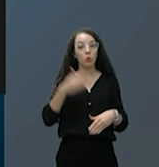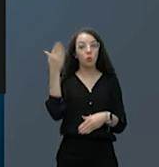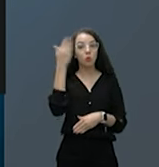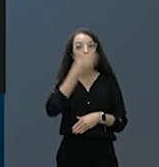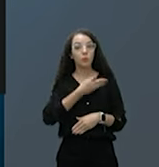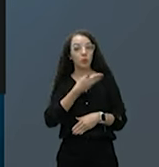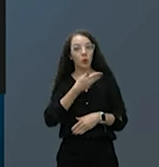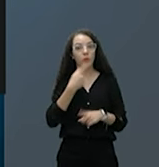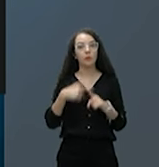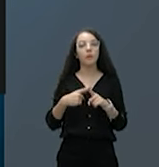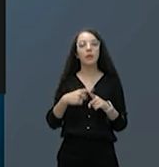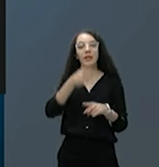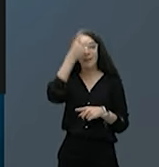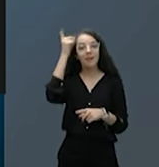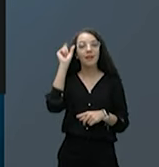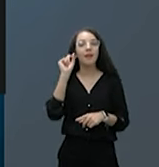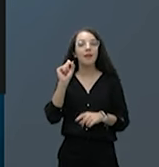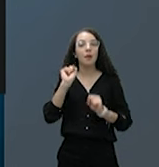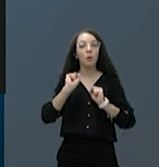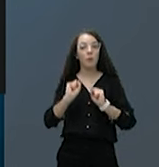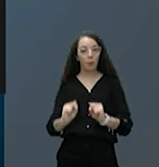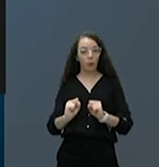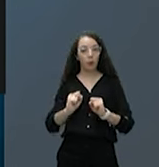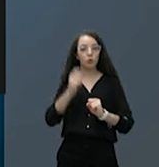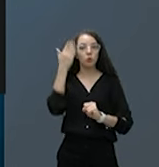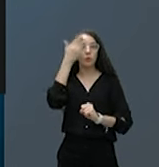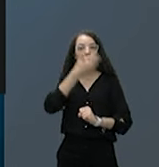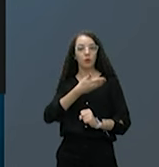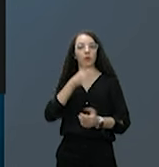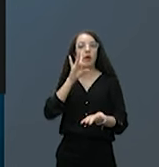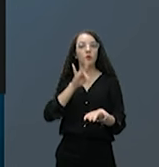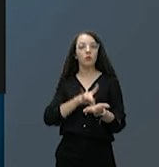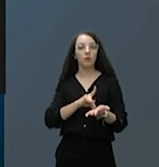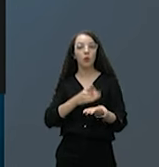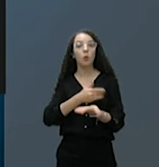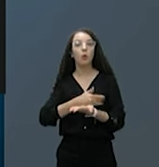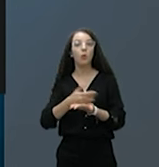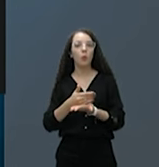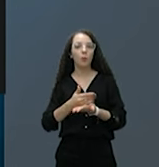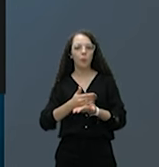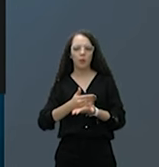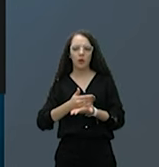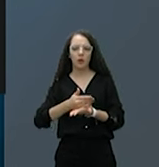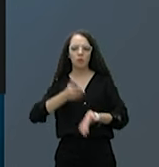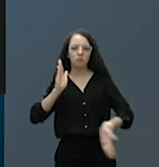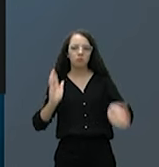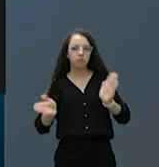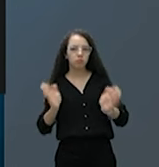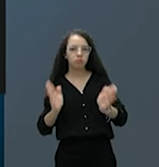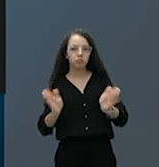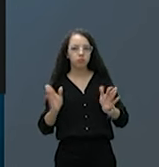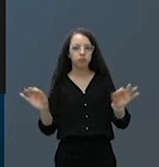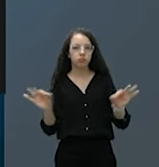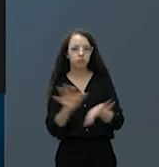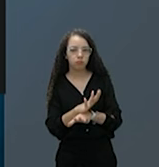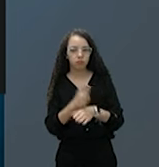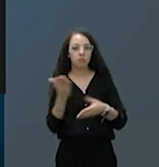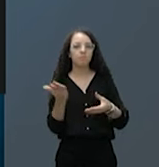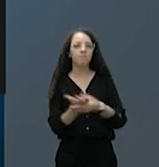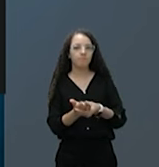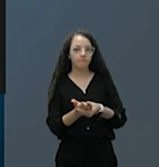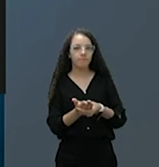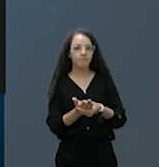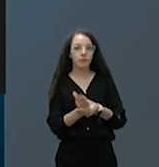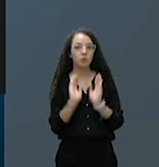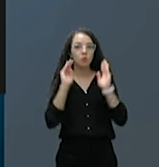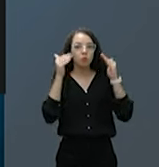de provar efetivamente o início do prazo prescricional? Esse é o ponto que tem que ser assustado aqui nesse agravo interno. É só isso